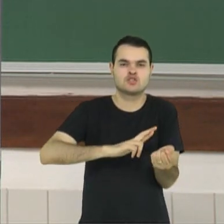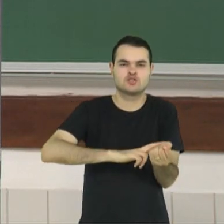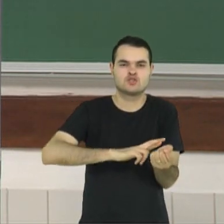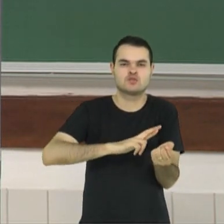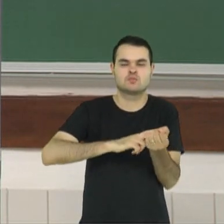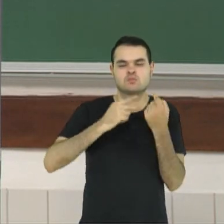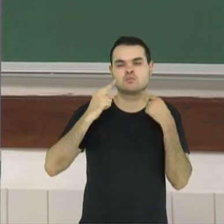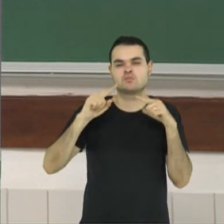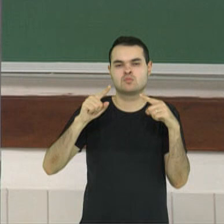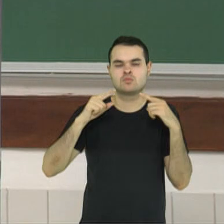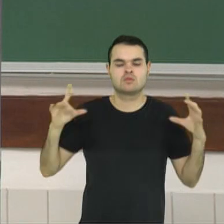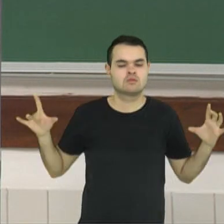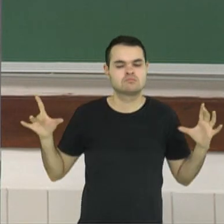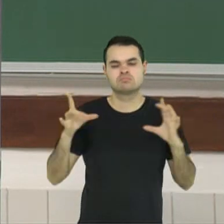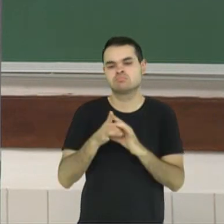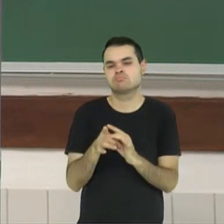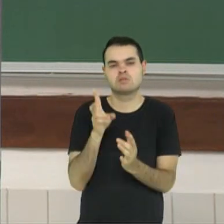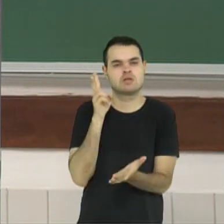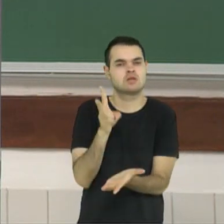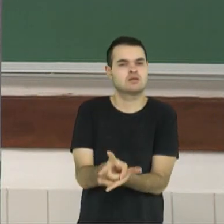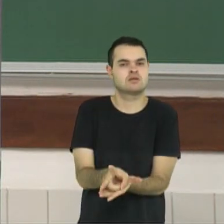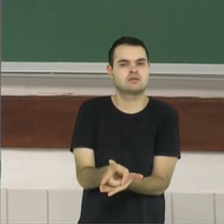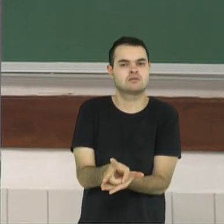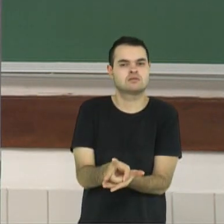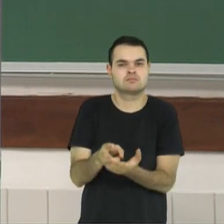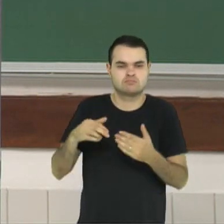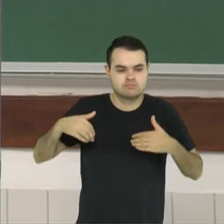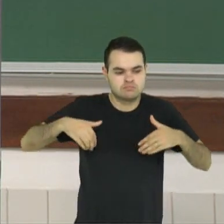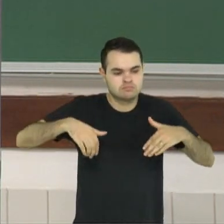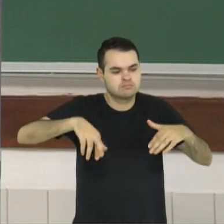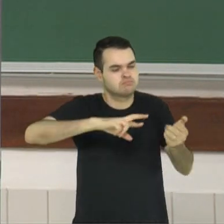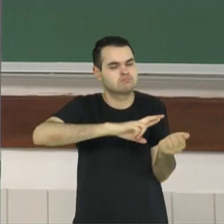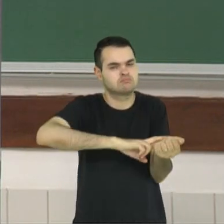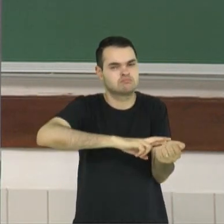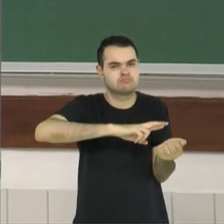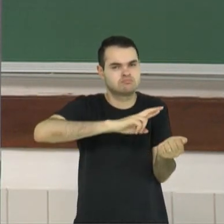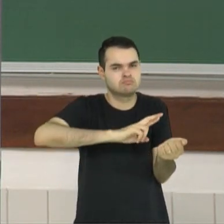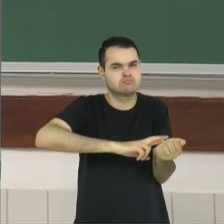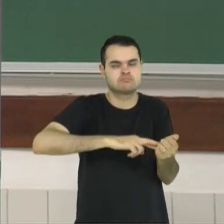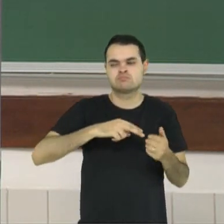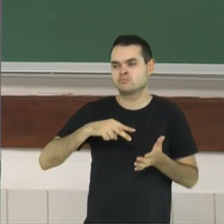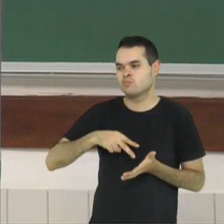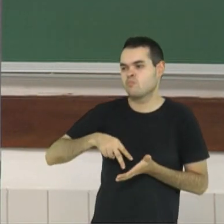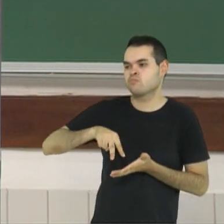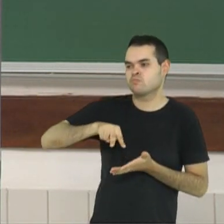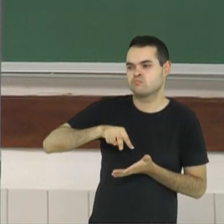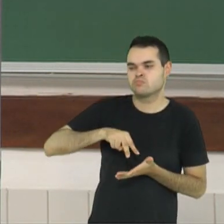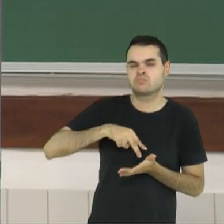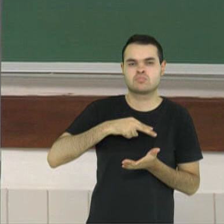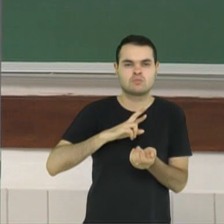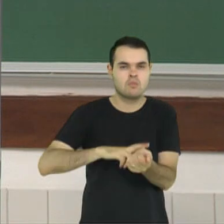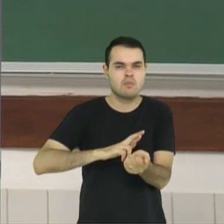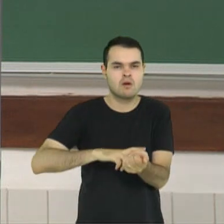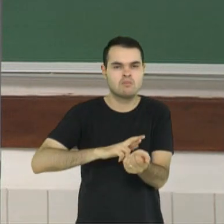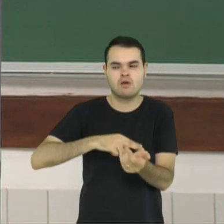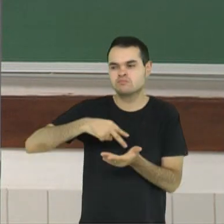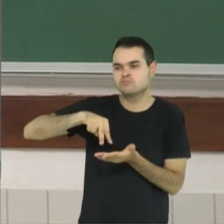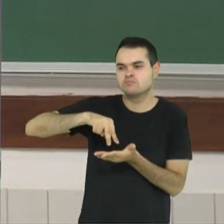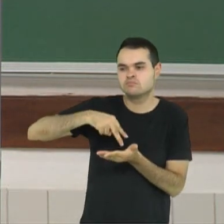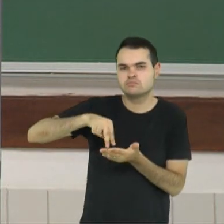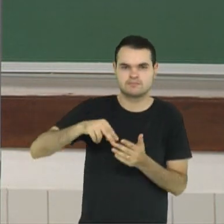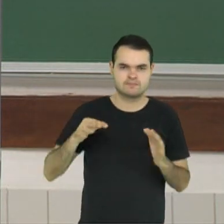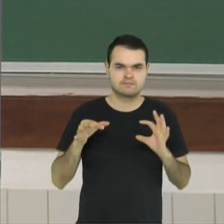aula passada sobre ritmo, ele vai dar o andamento do movimento da dança. Certo? Está aí a dica para vocês.